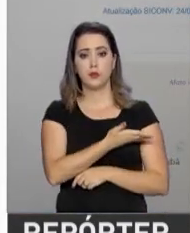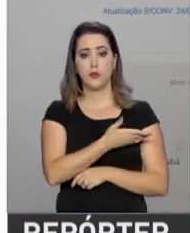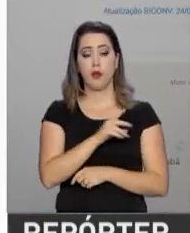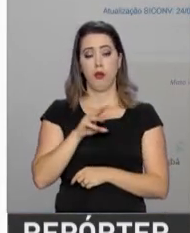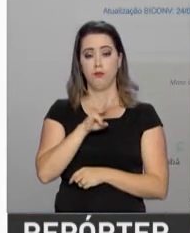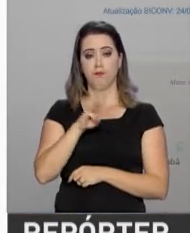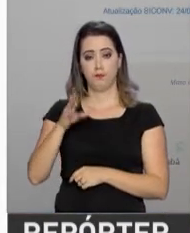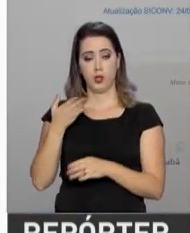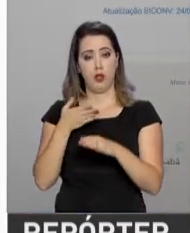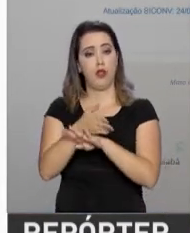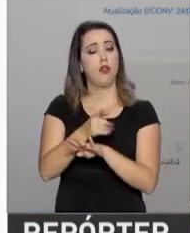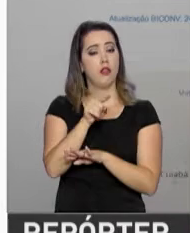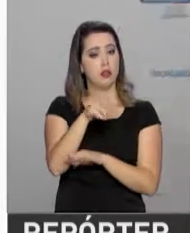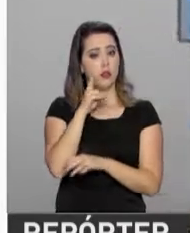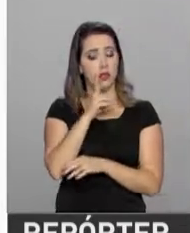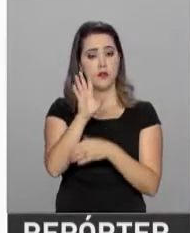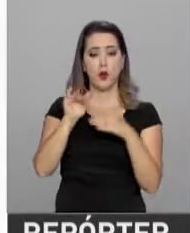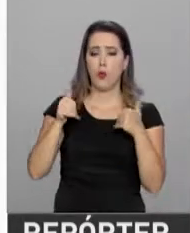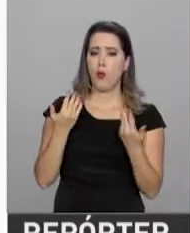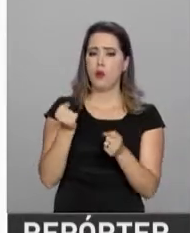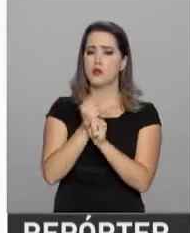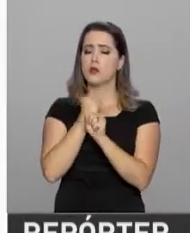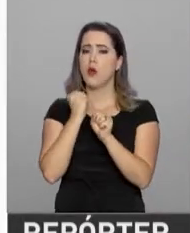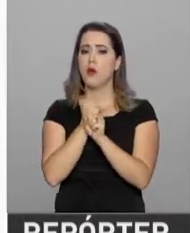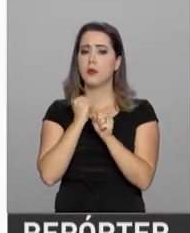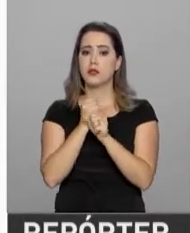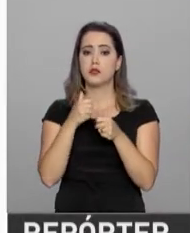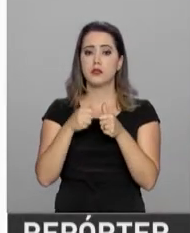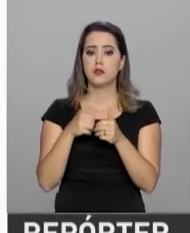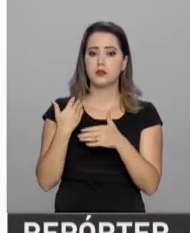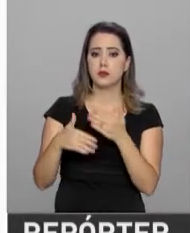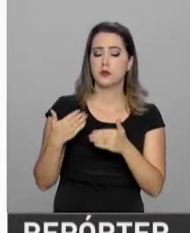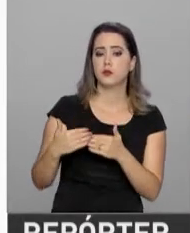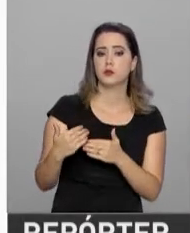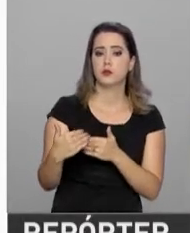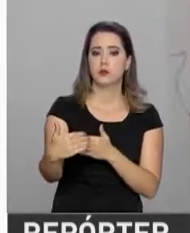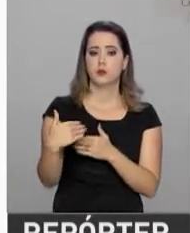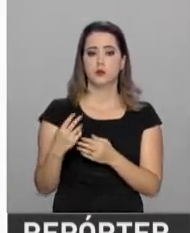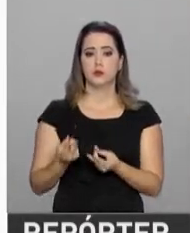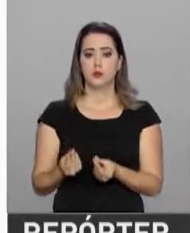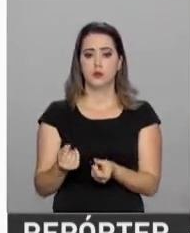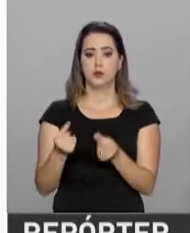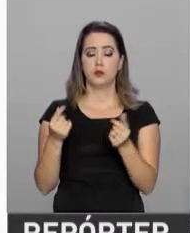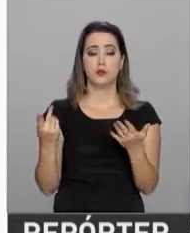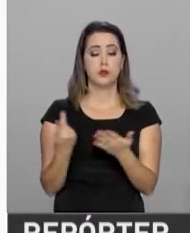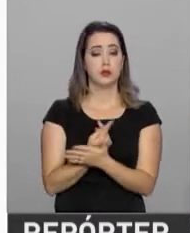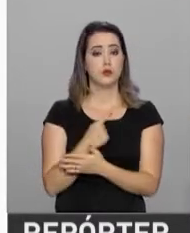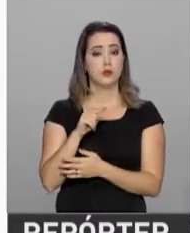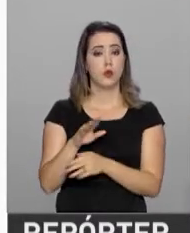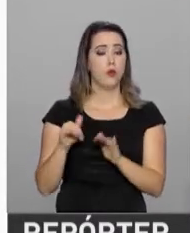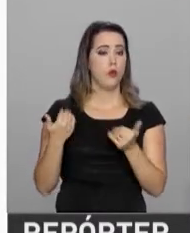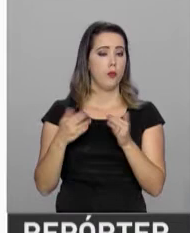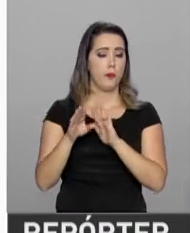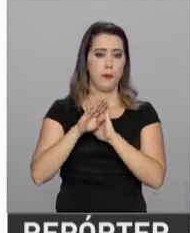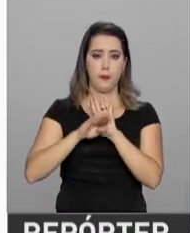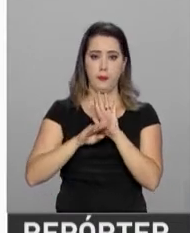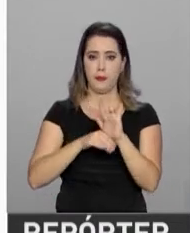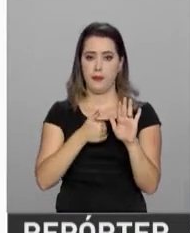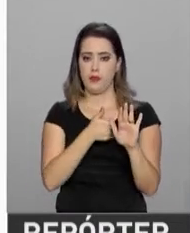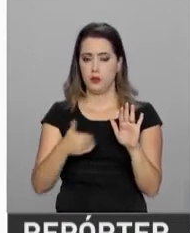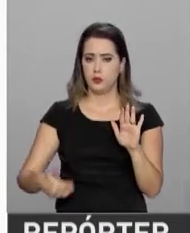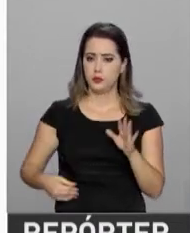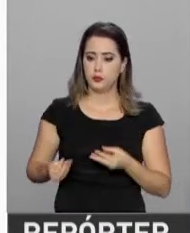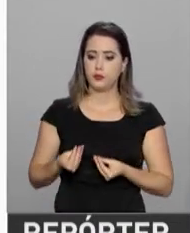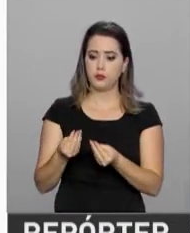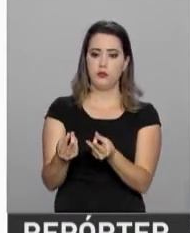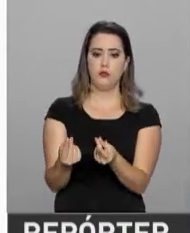paineldeobras.planejamento.gov.br. Lá é possível ver a quantidade de obras que estão sendo acompanhadas, o investimento feito e qual o programa do governo que